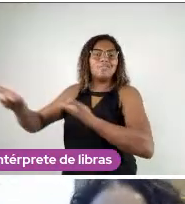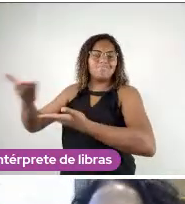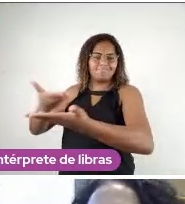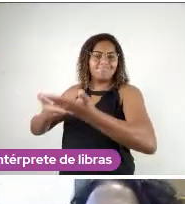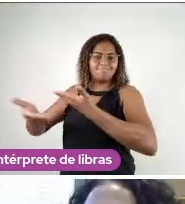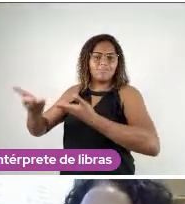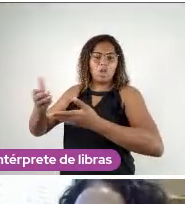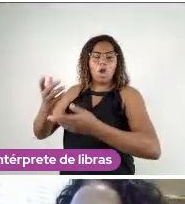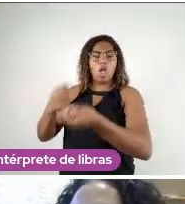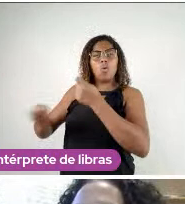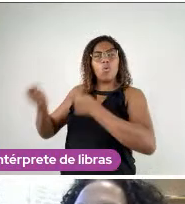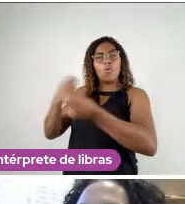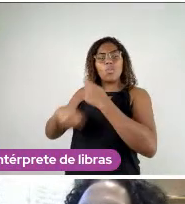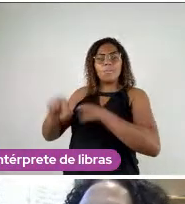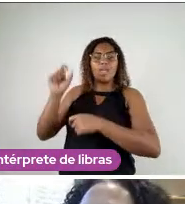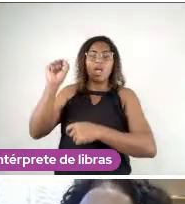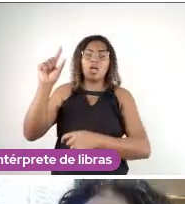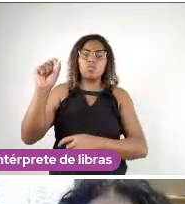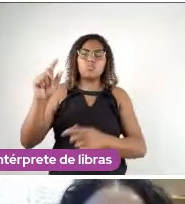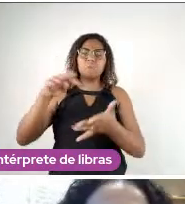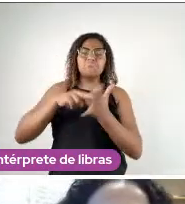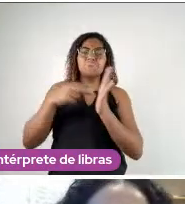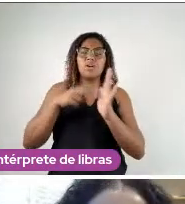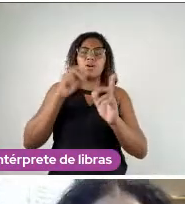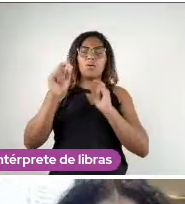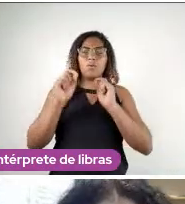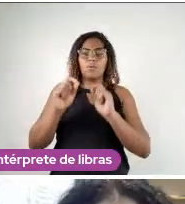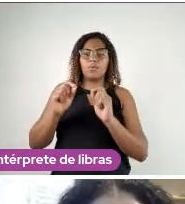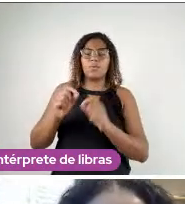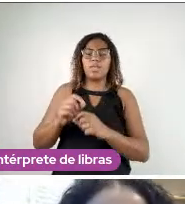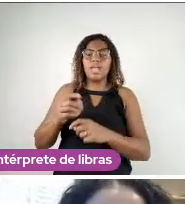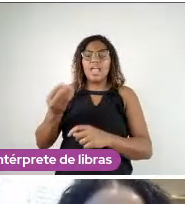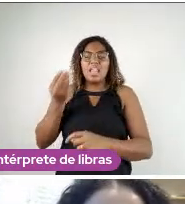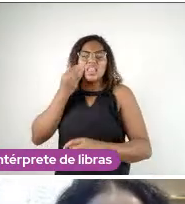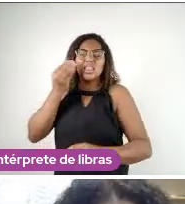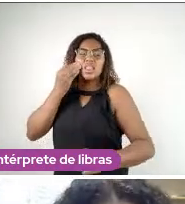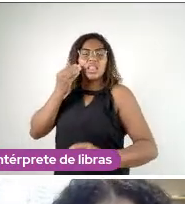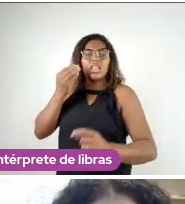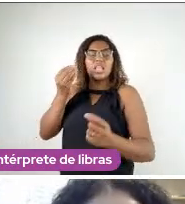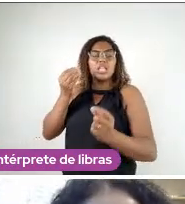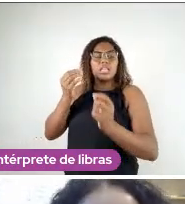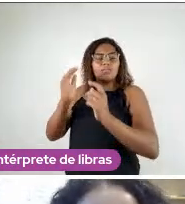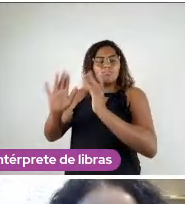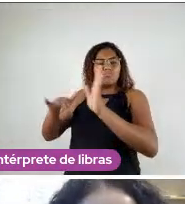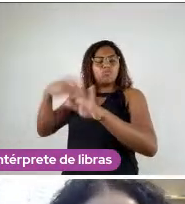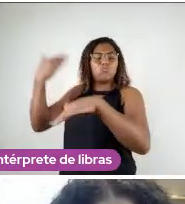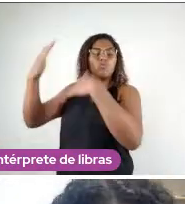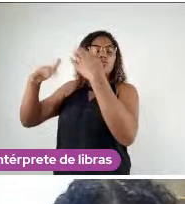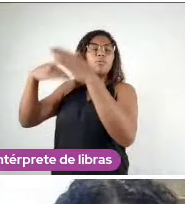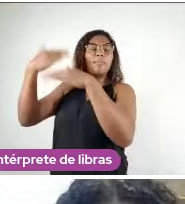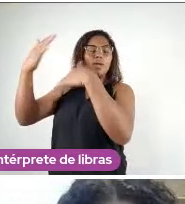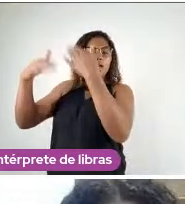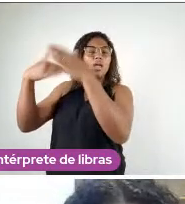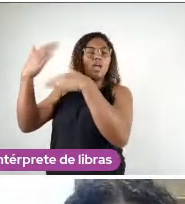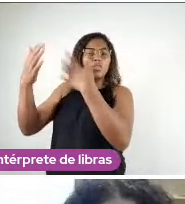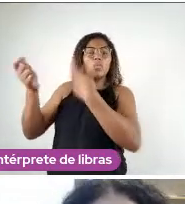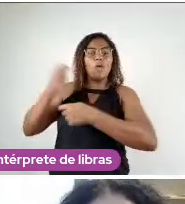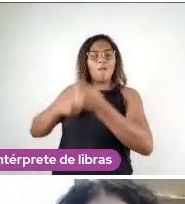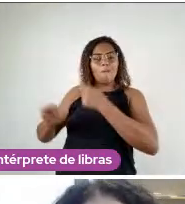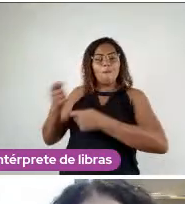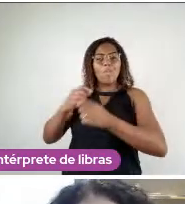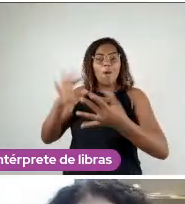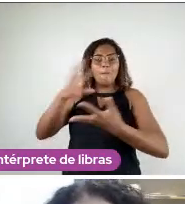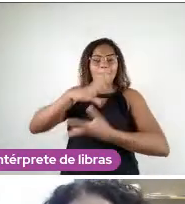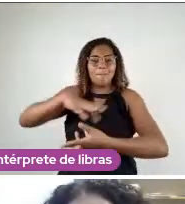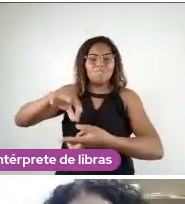economia azul? A economia azul ela busca o desenvolvimento econômico de maneira sustentável. Né? E